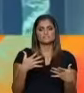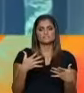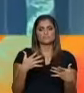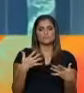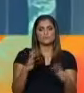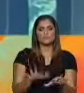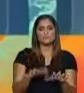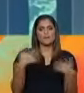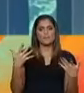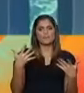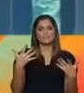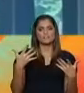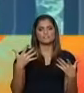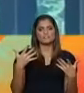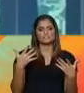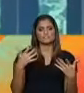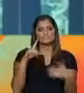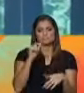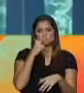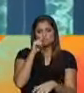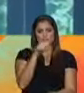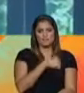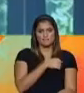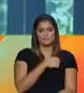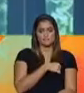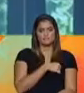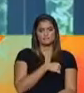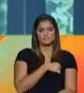qualquer ouvinte, qualquer telespectador